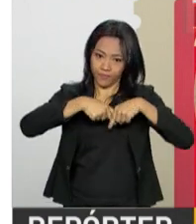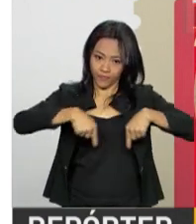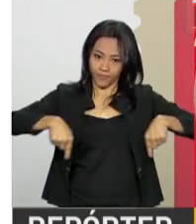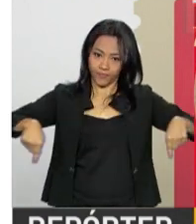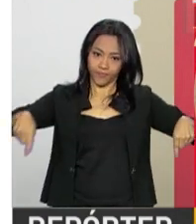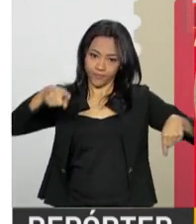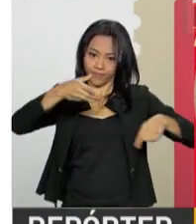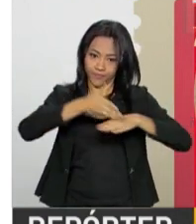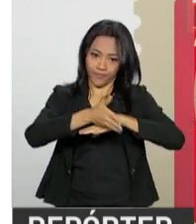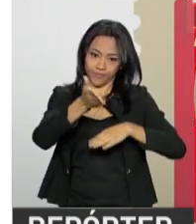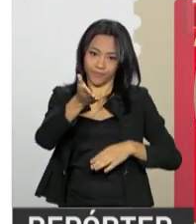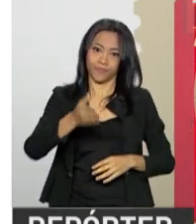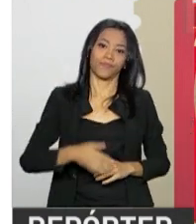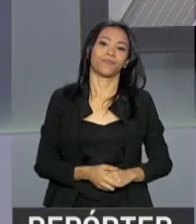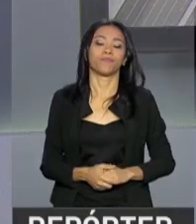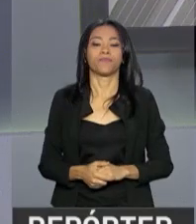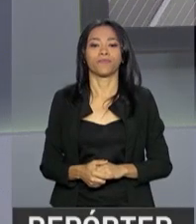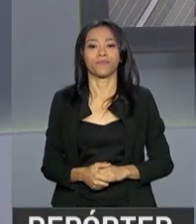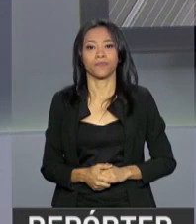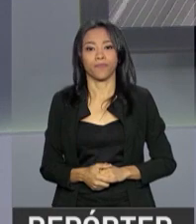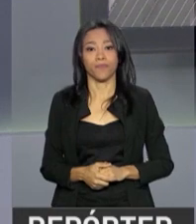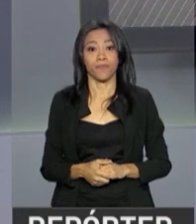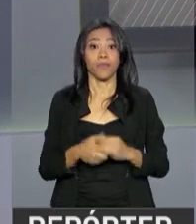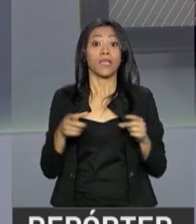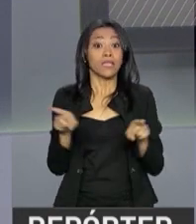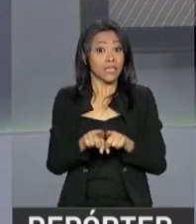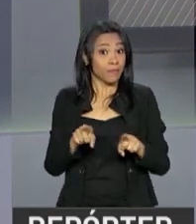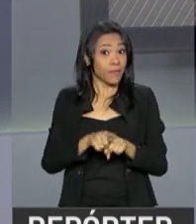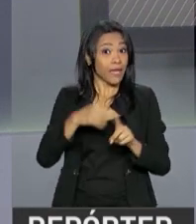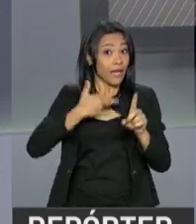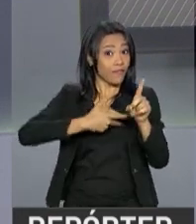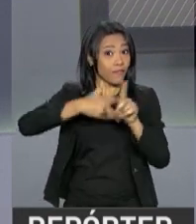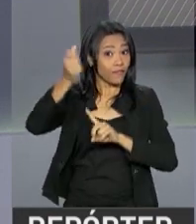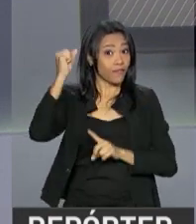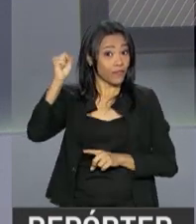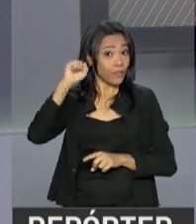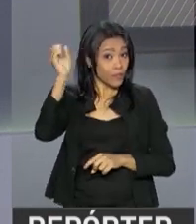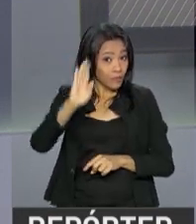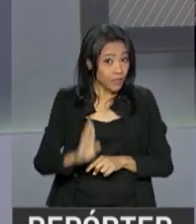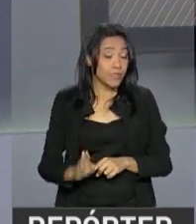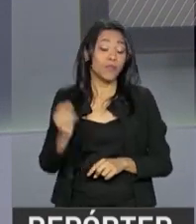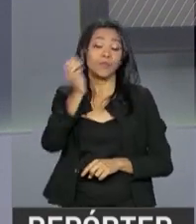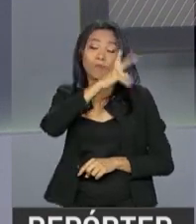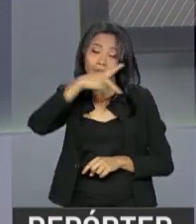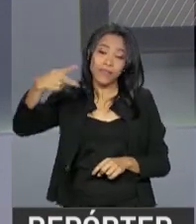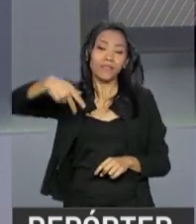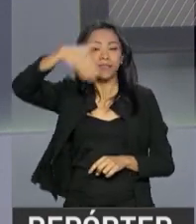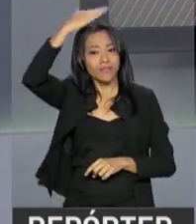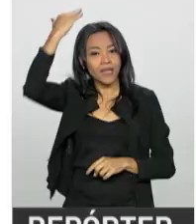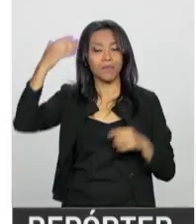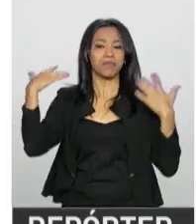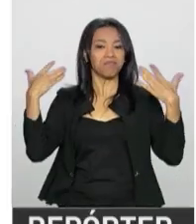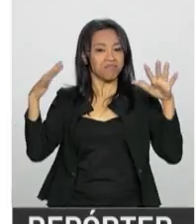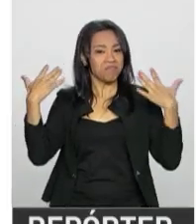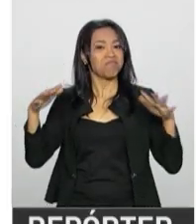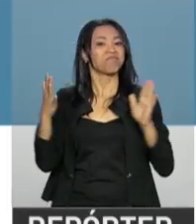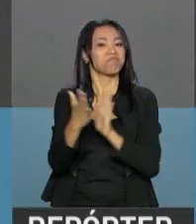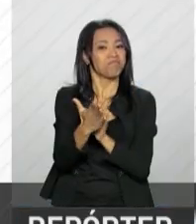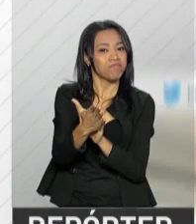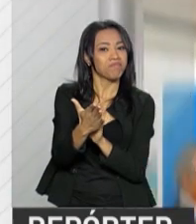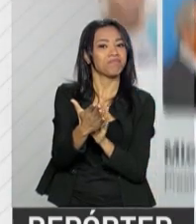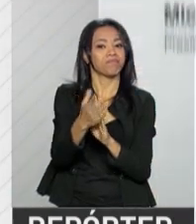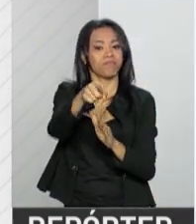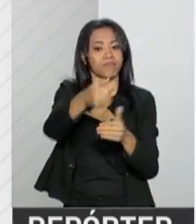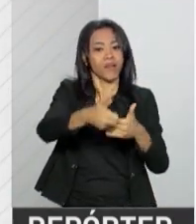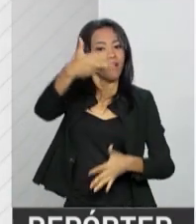aparece aí na sua tela e ainda sobre a vitória do brasil o presidente michel temer comemorou o resultado do jogo pelas redes